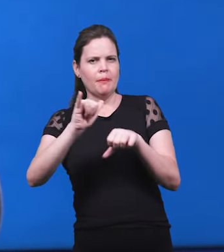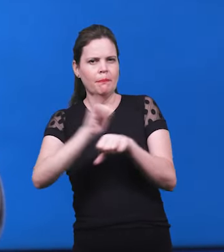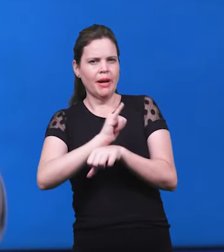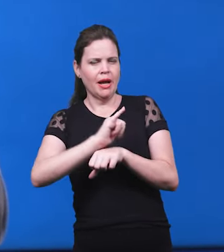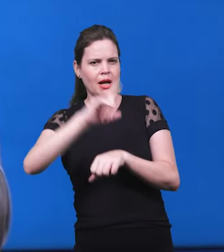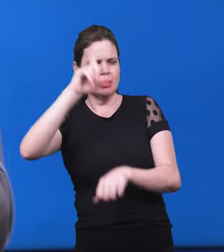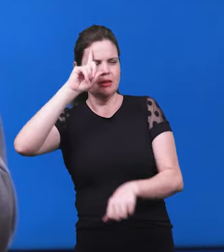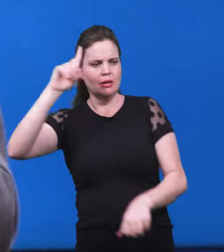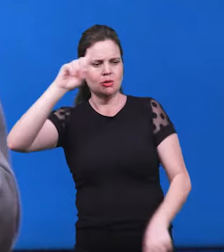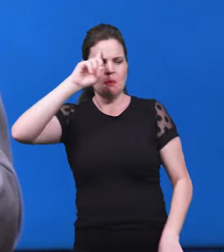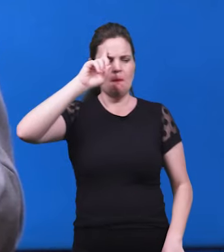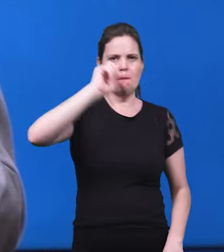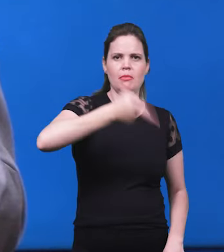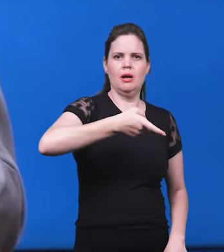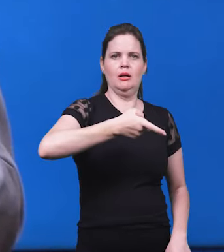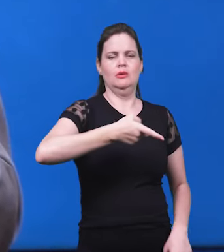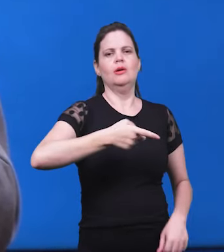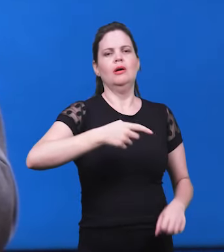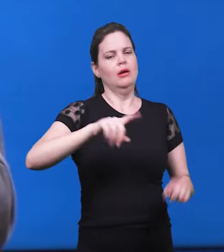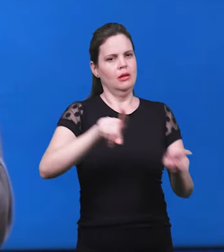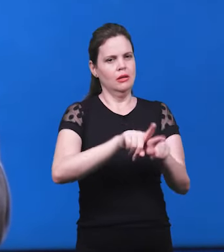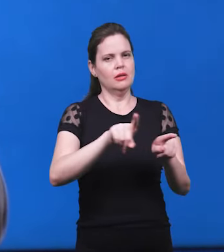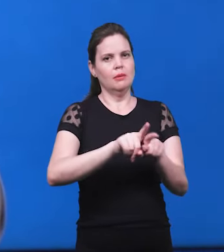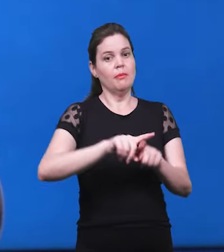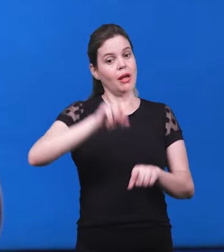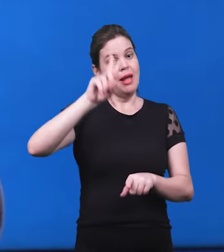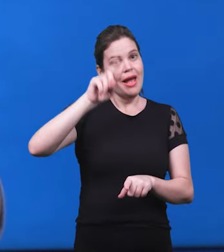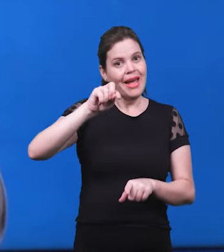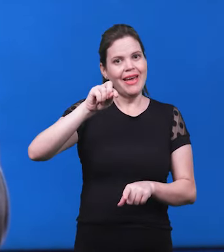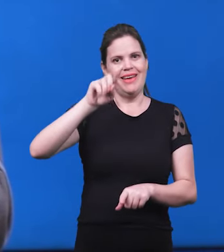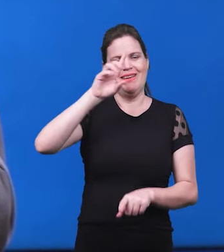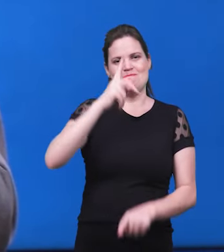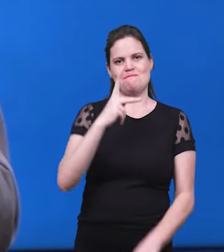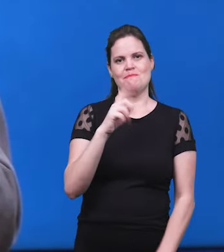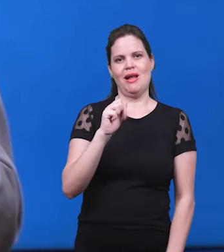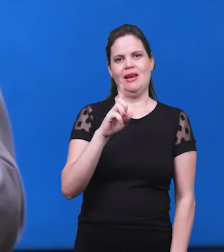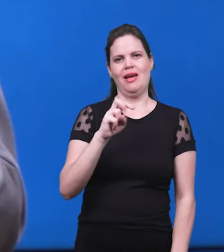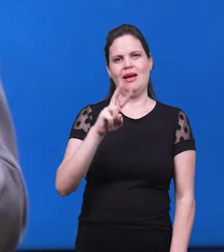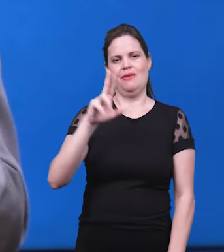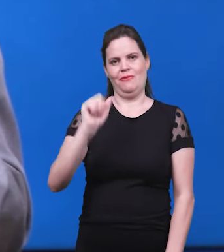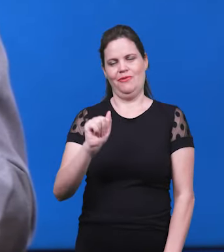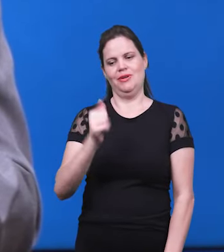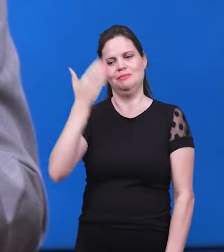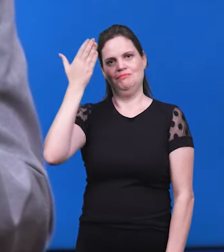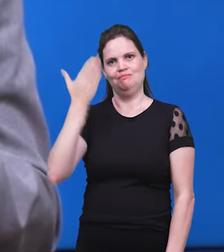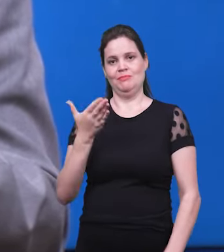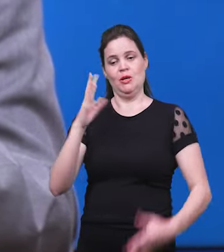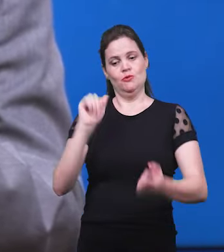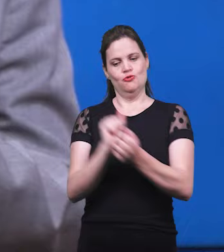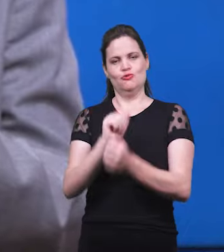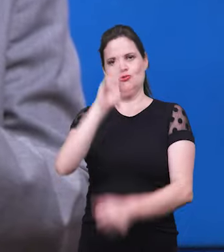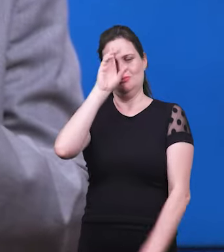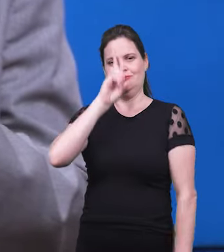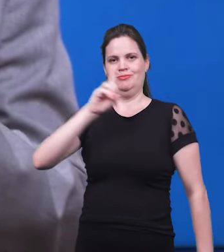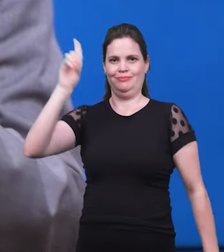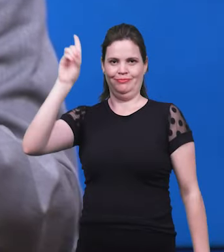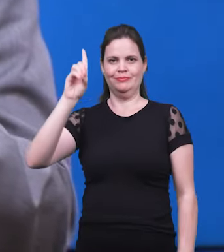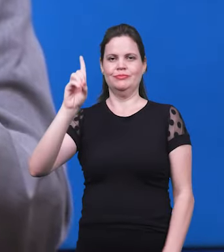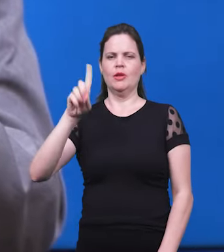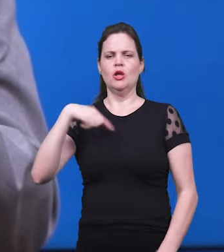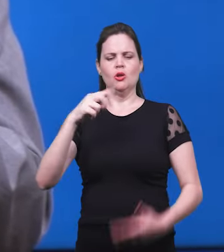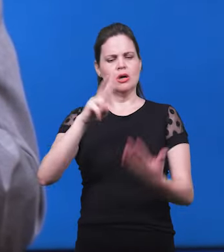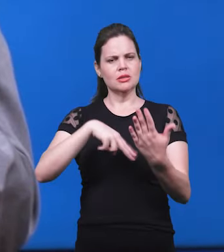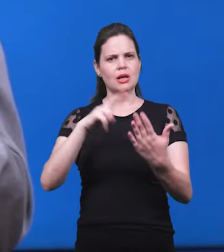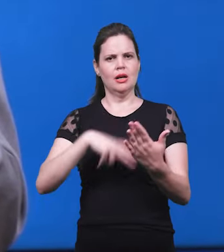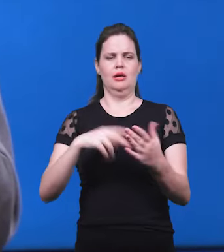planejou, mas Ele era a própria palavra e a palavra estava com Ele. Temos isto no livro de Apocalipse,